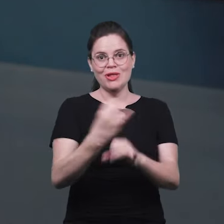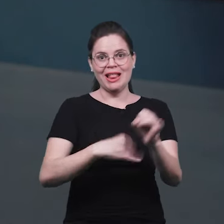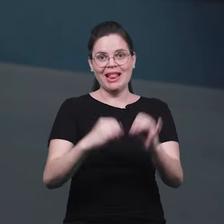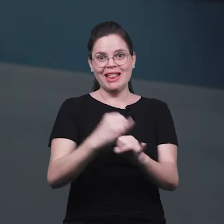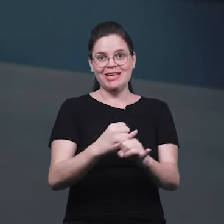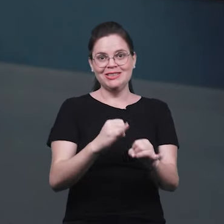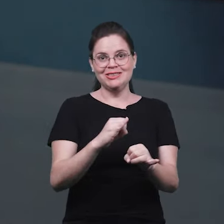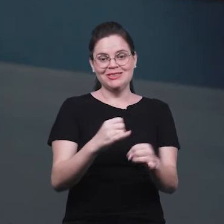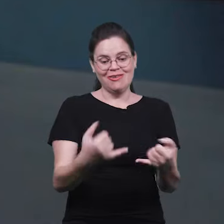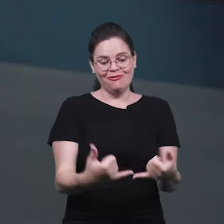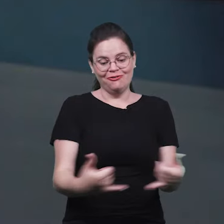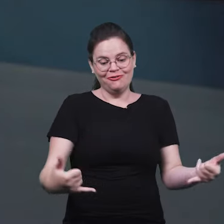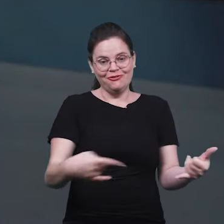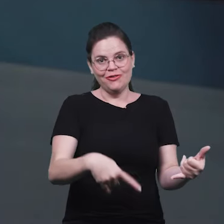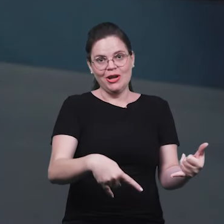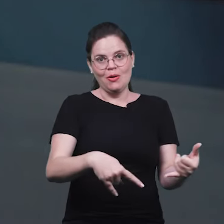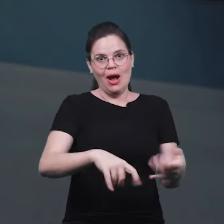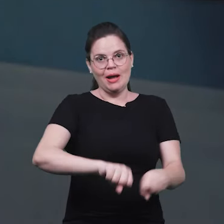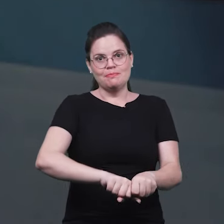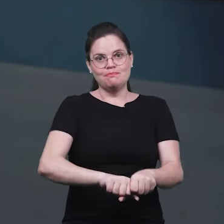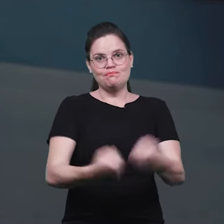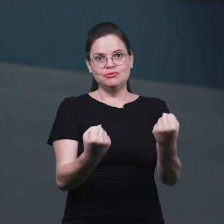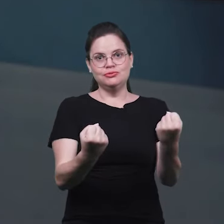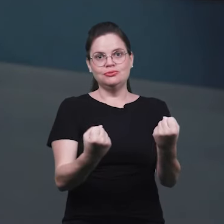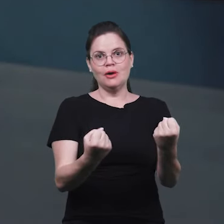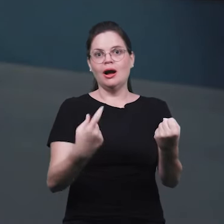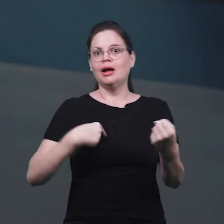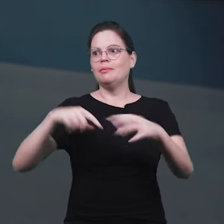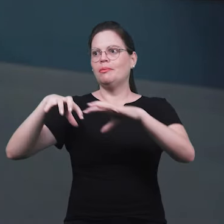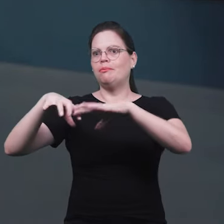fibra ótica. Então houve uma pane, houve um apagão